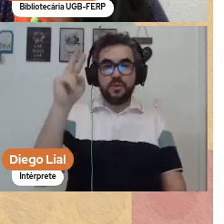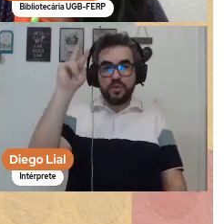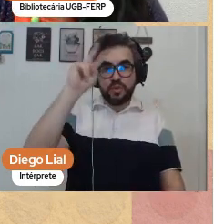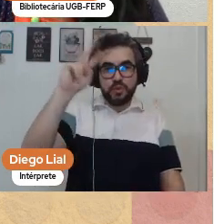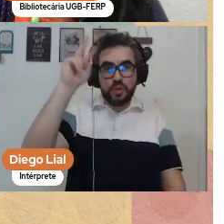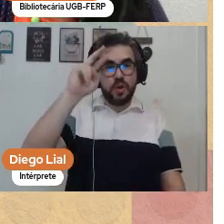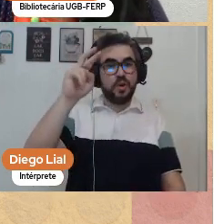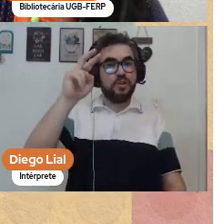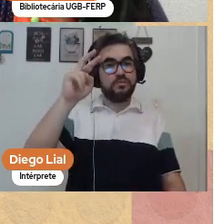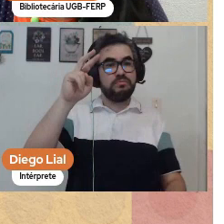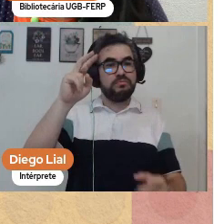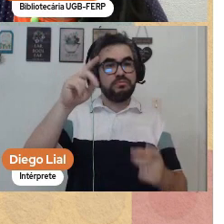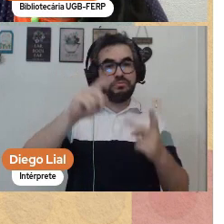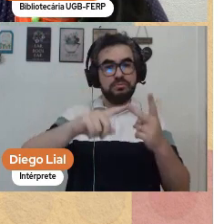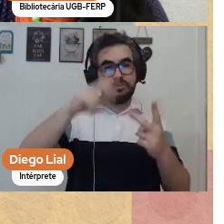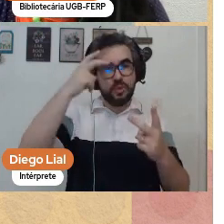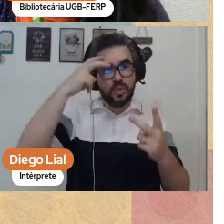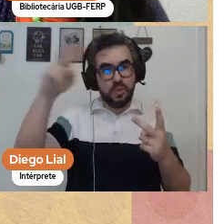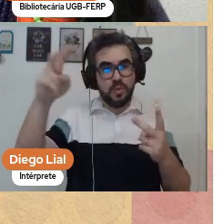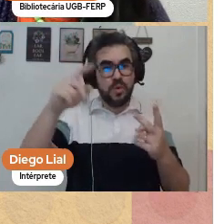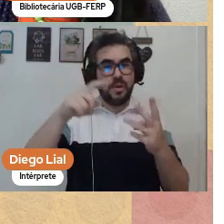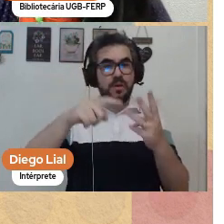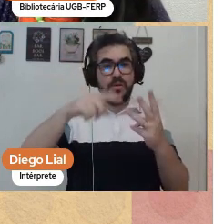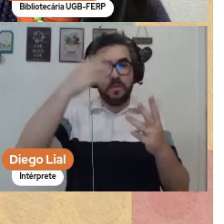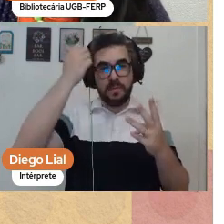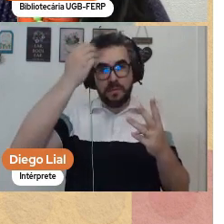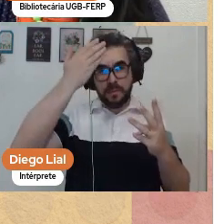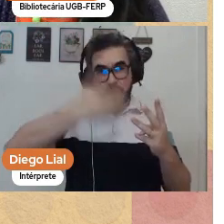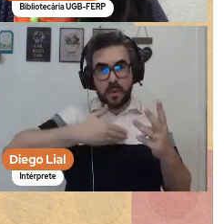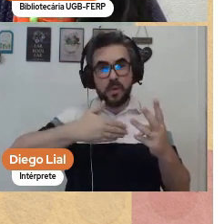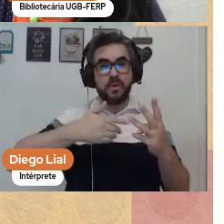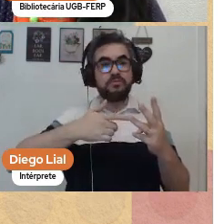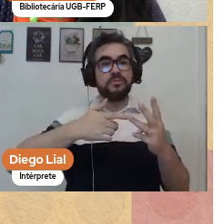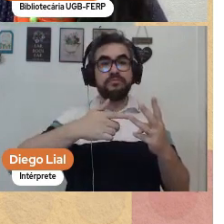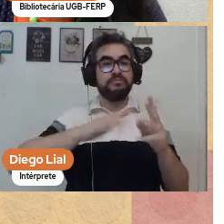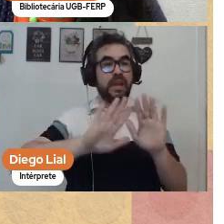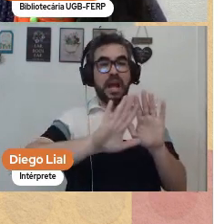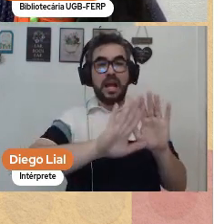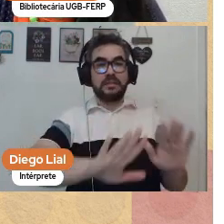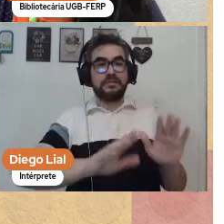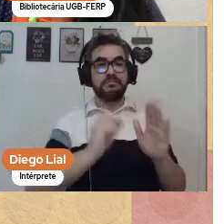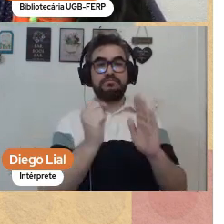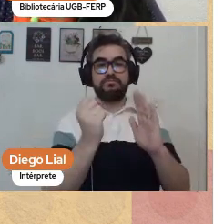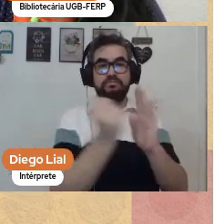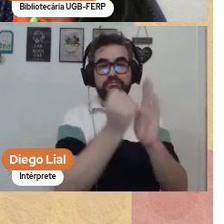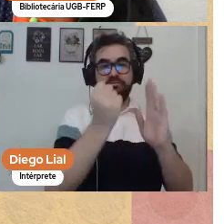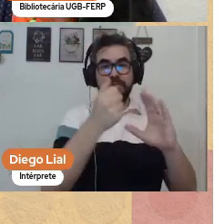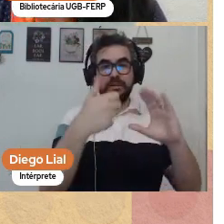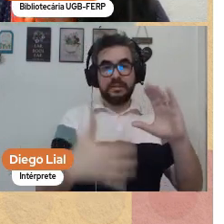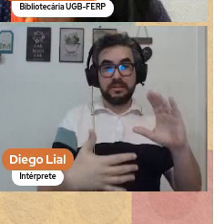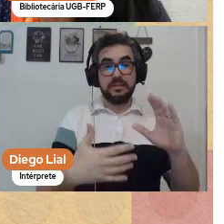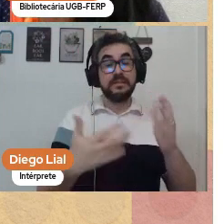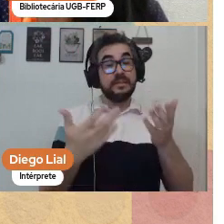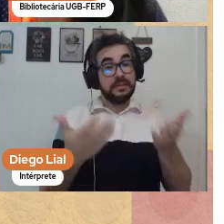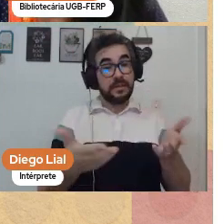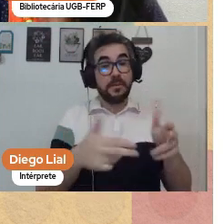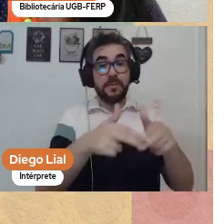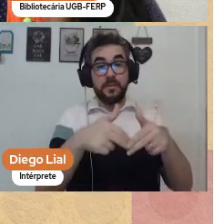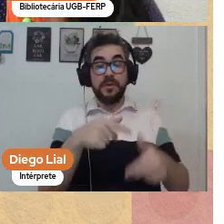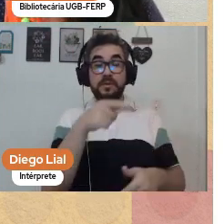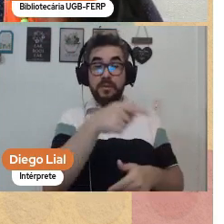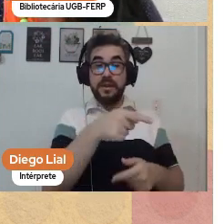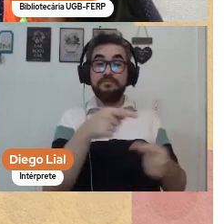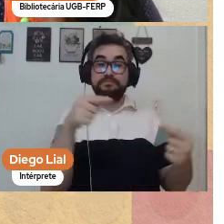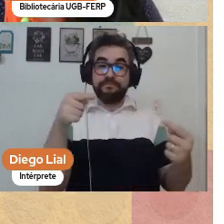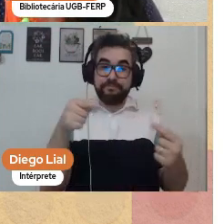e então já tem essa característica própria. E vai ao encontro do princípio da proveniência. E o que, que tem esse princípio da proveniência? É